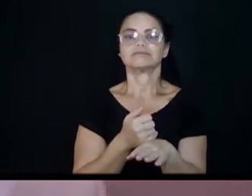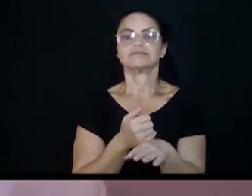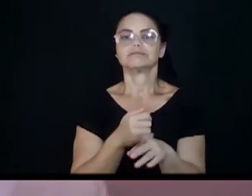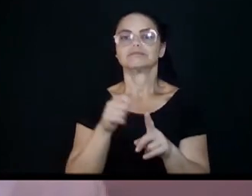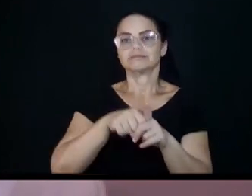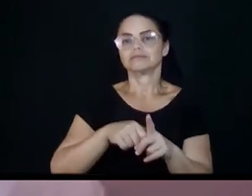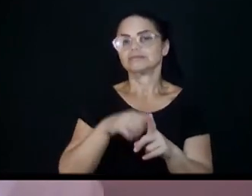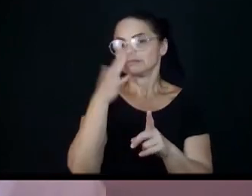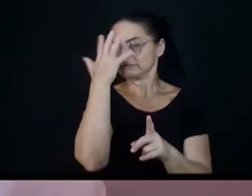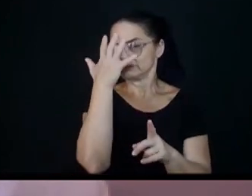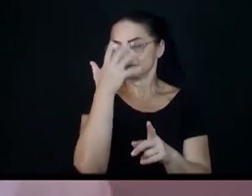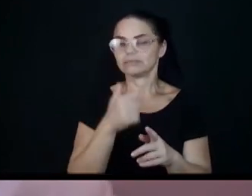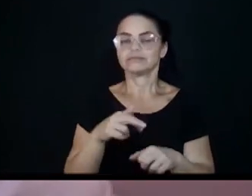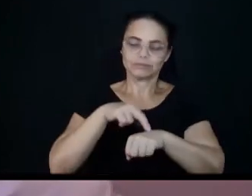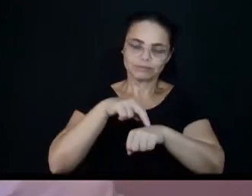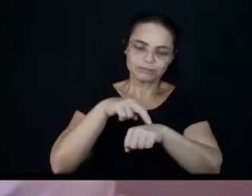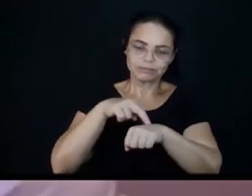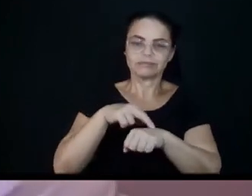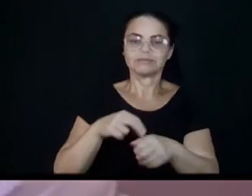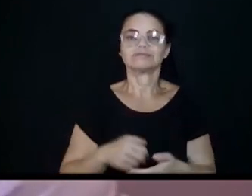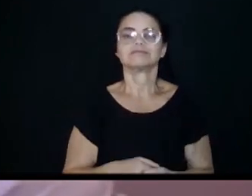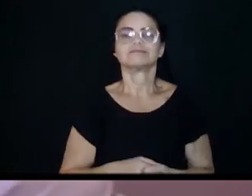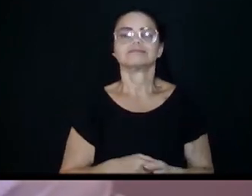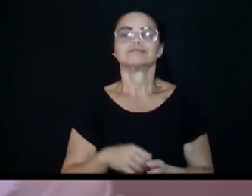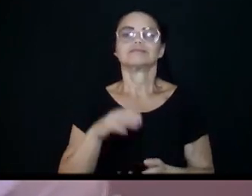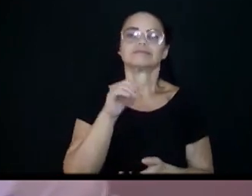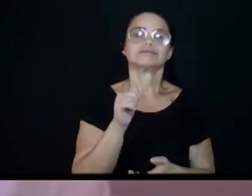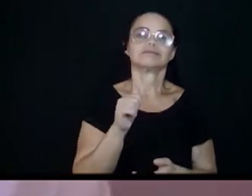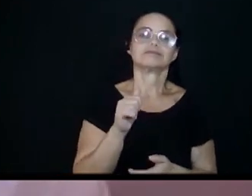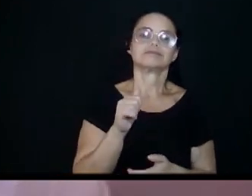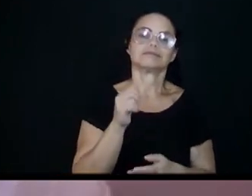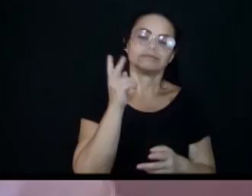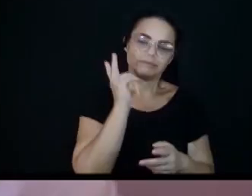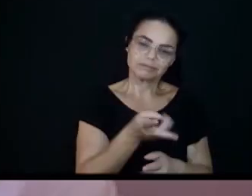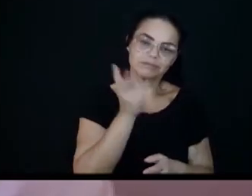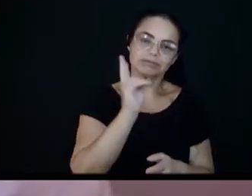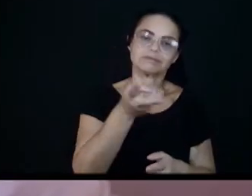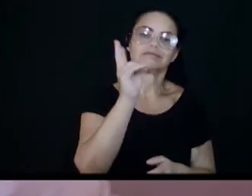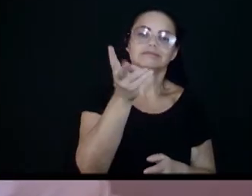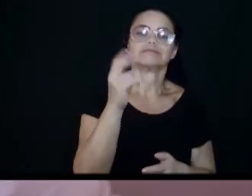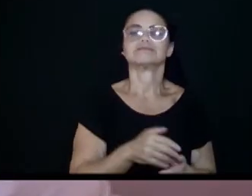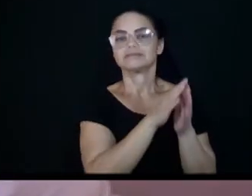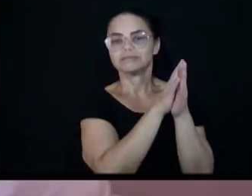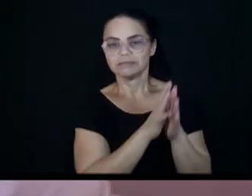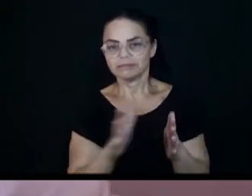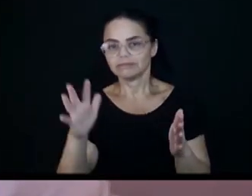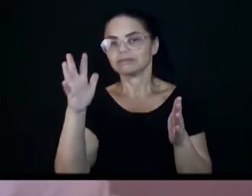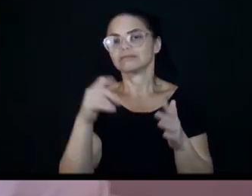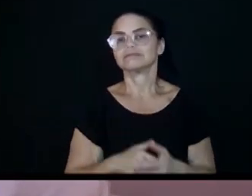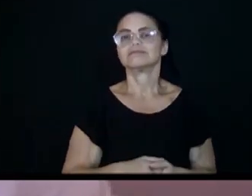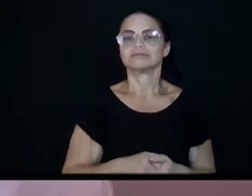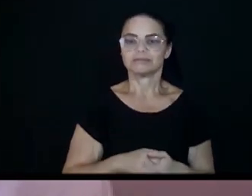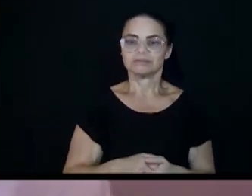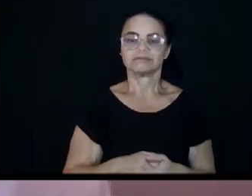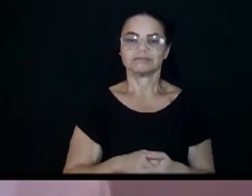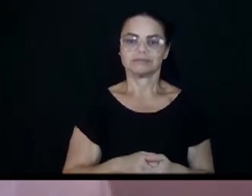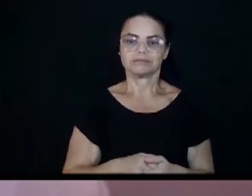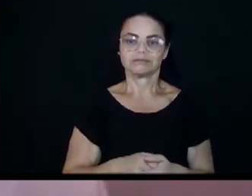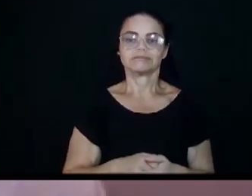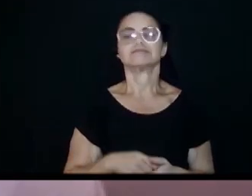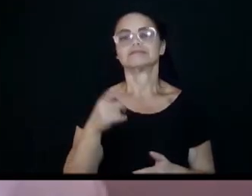aspas, viu, Cassiano, ele perdure por todo o ano, né? E que essas